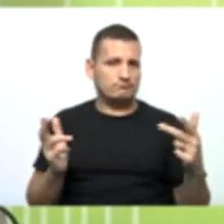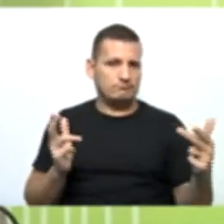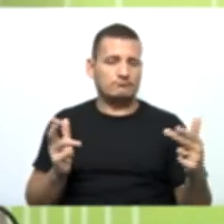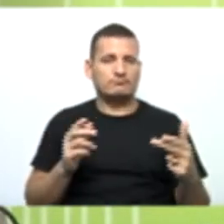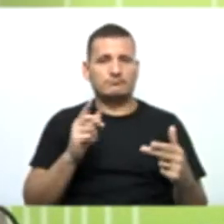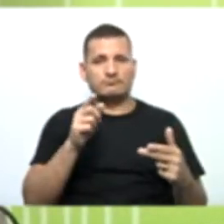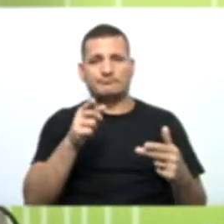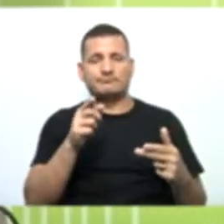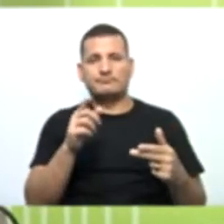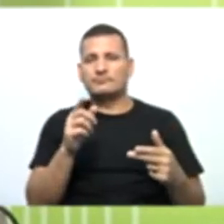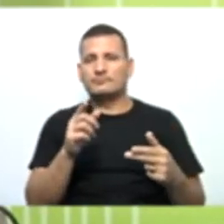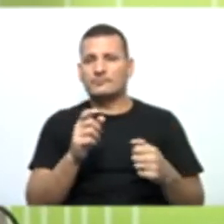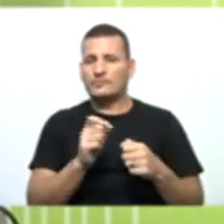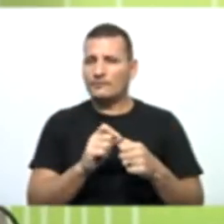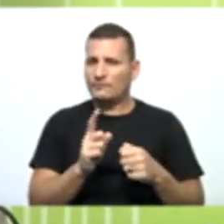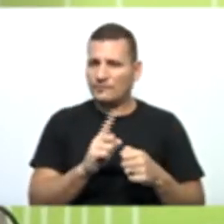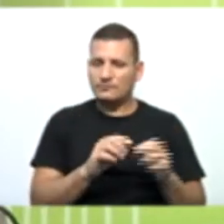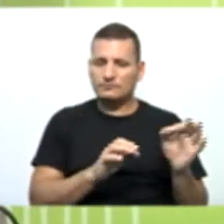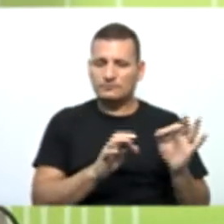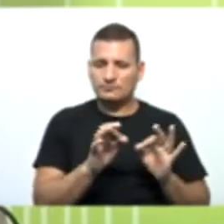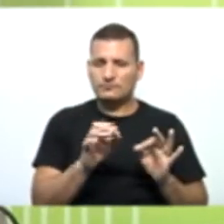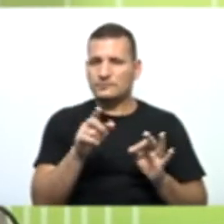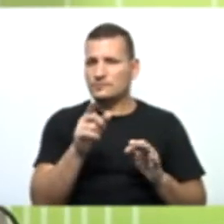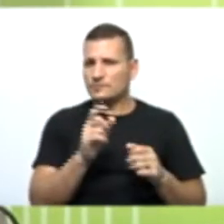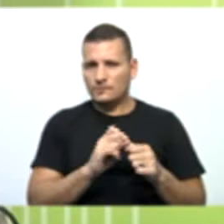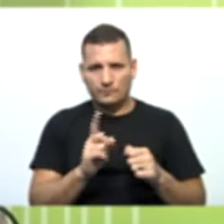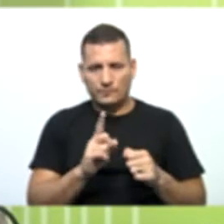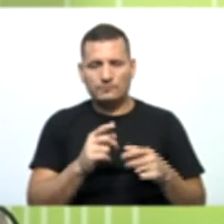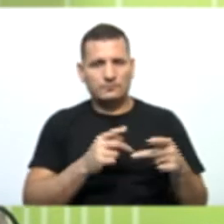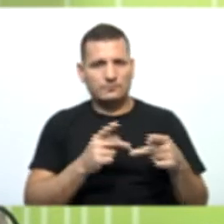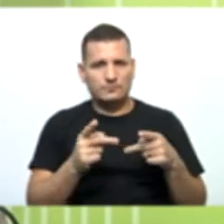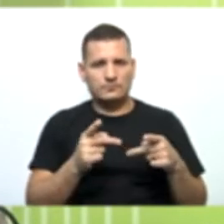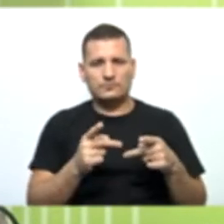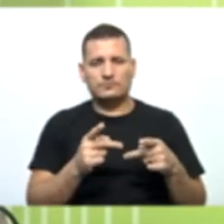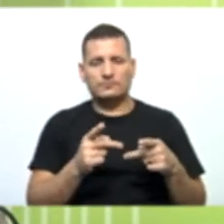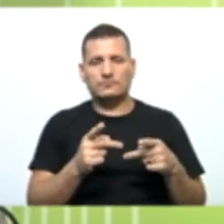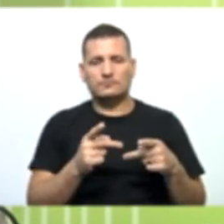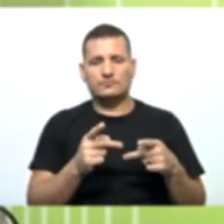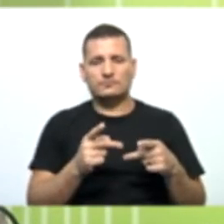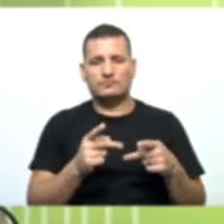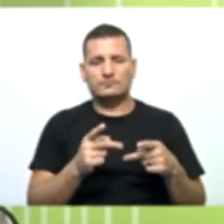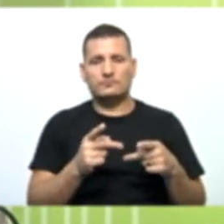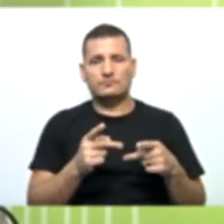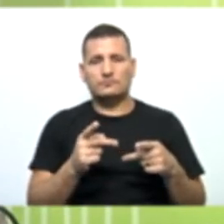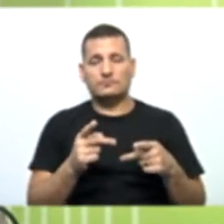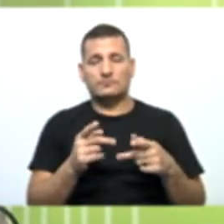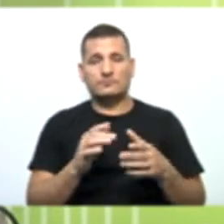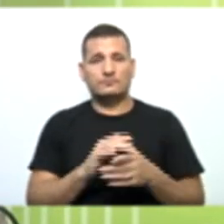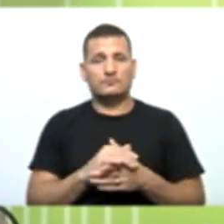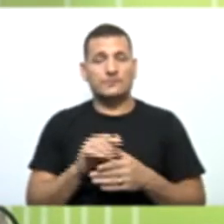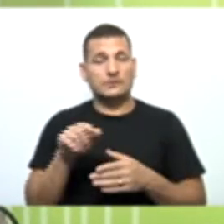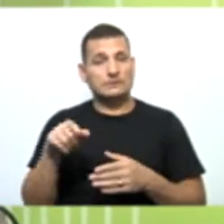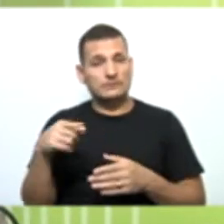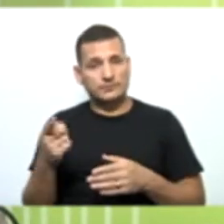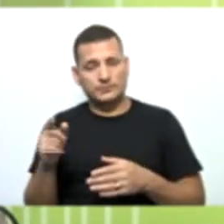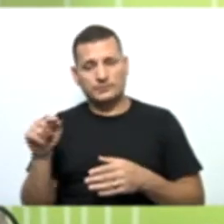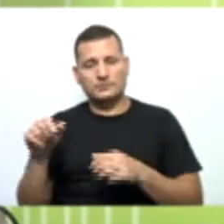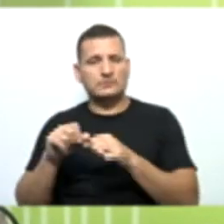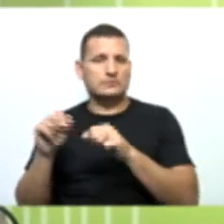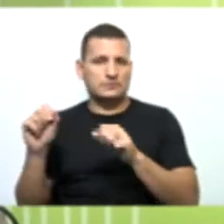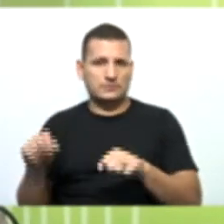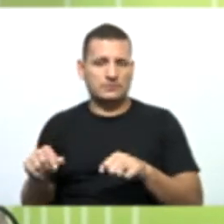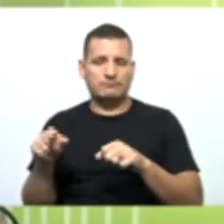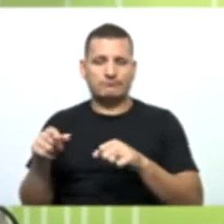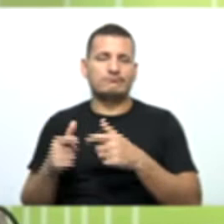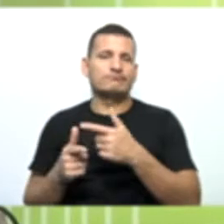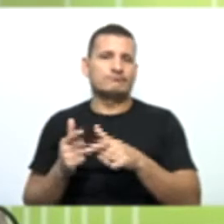você não planejou, se você não criou um projeto, se você não criou o projeto para esse sistema, lá no final pode ter certeza